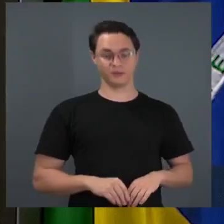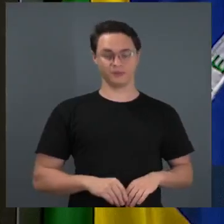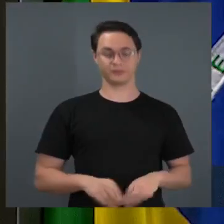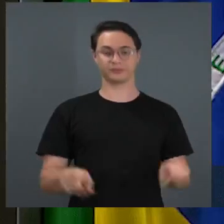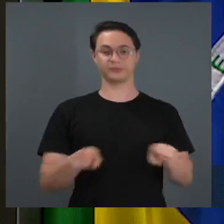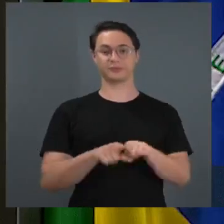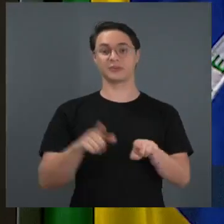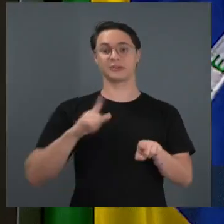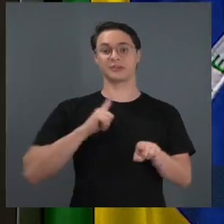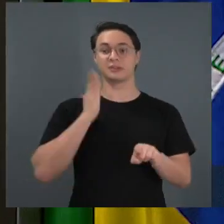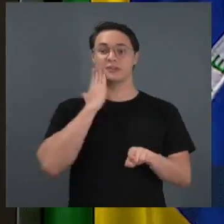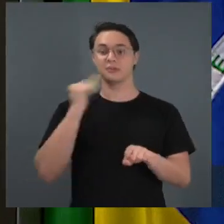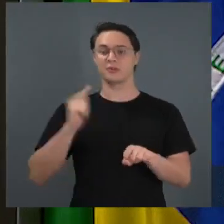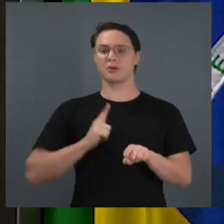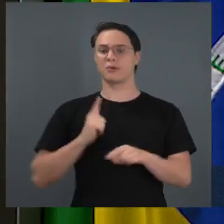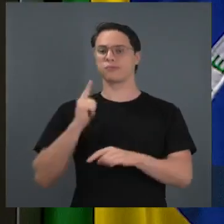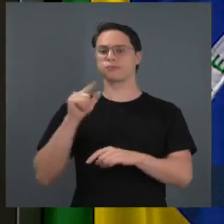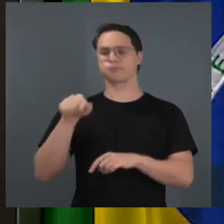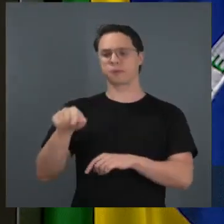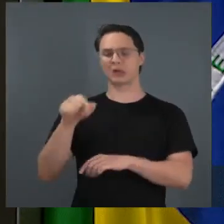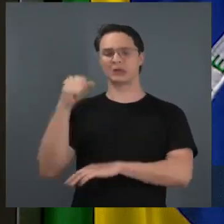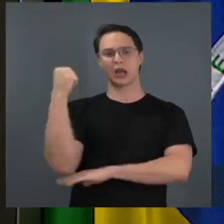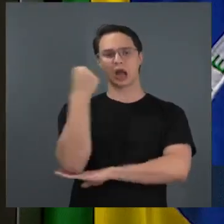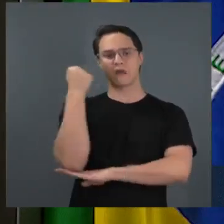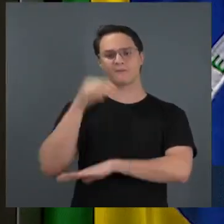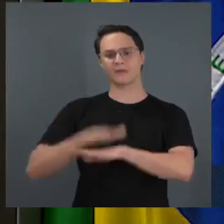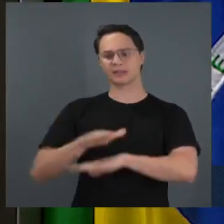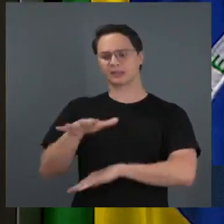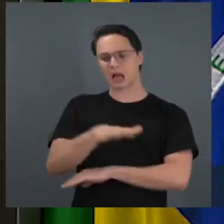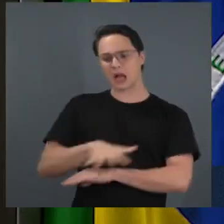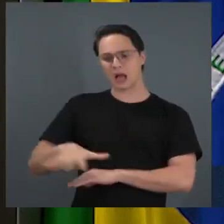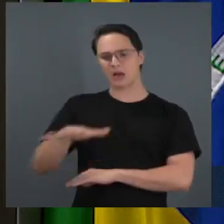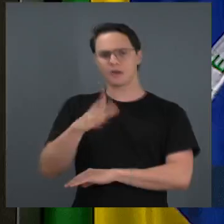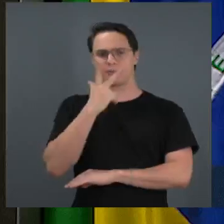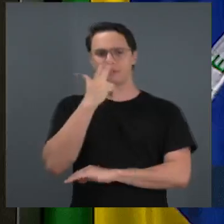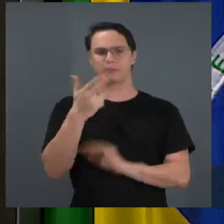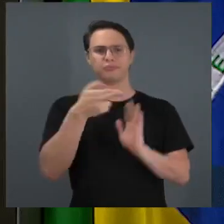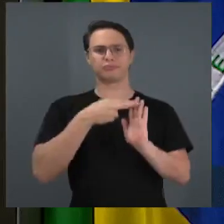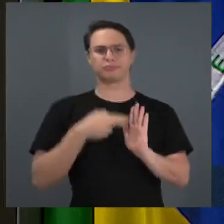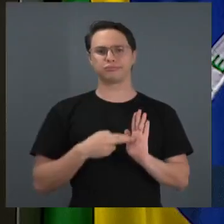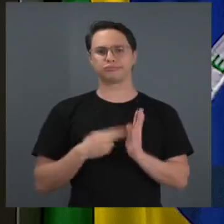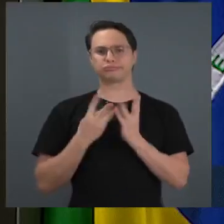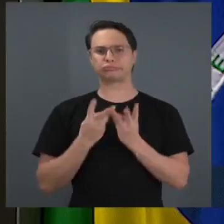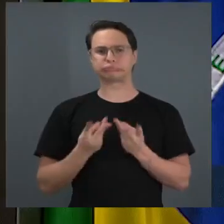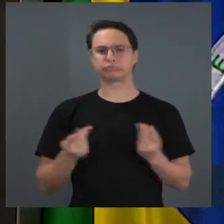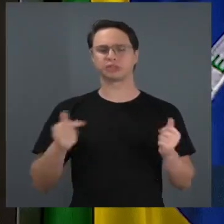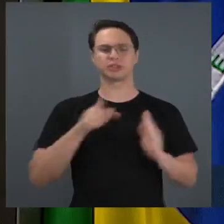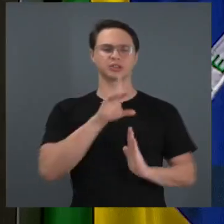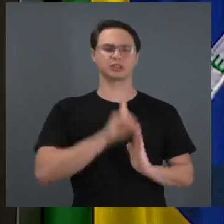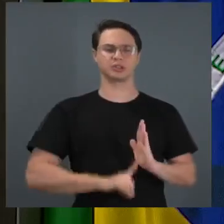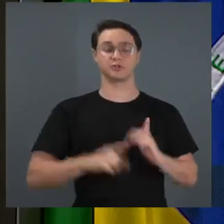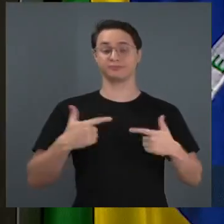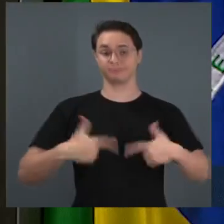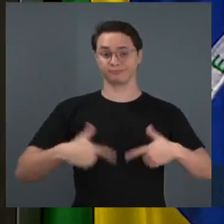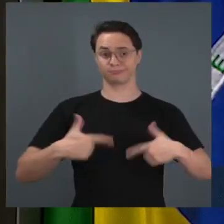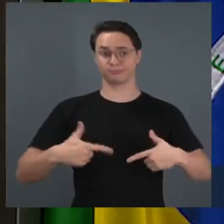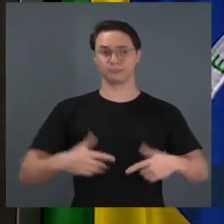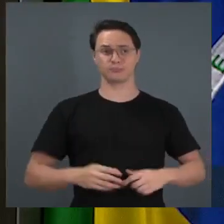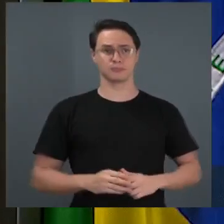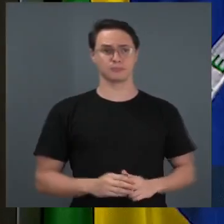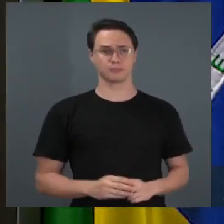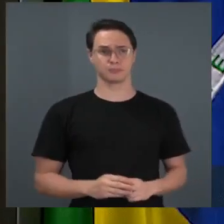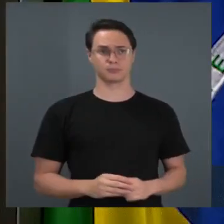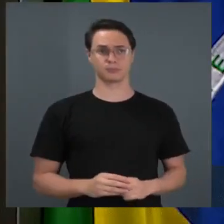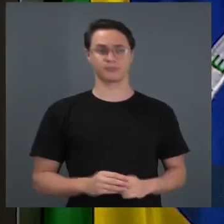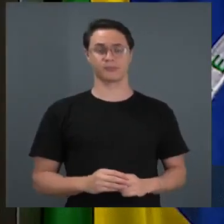do tema, agrava o cenário de desregulamentação dos direitos trabalhistas. Para